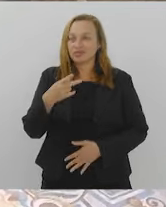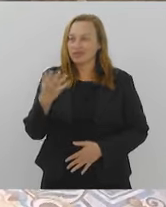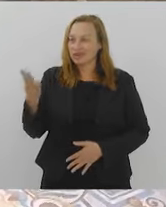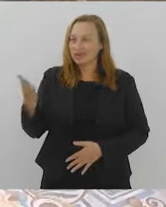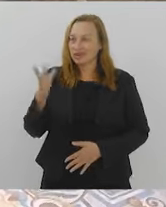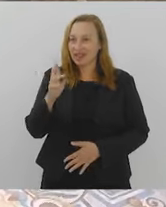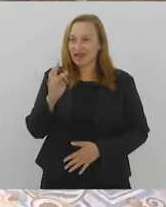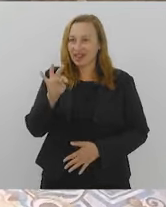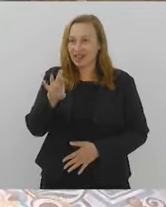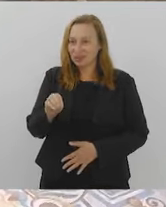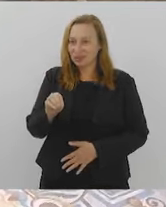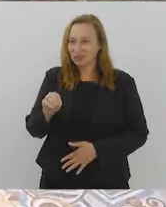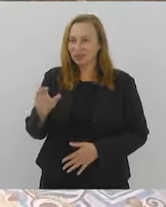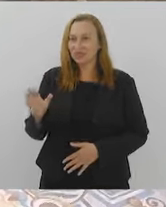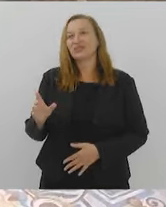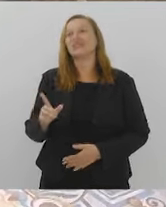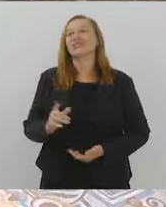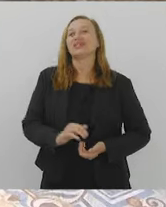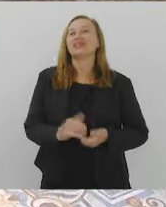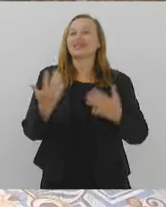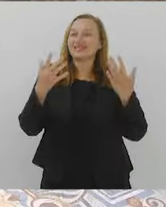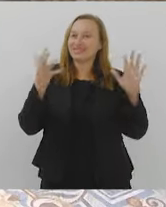Renato de Paula.